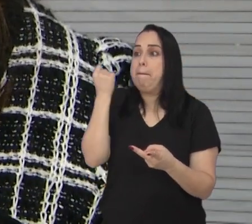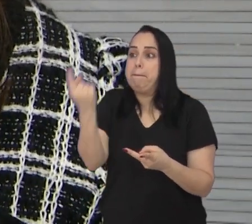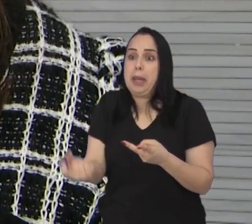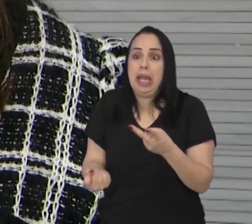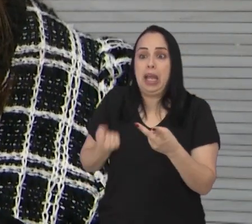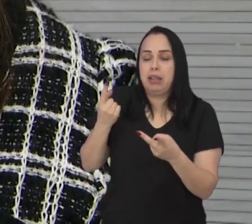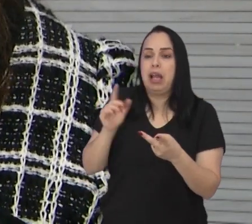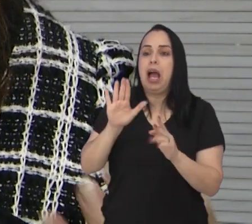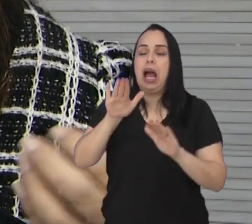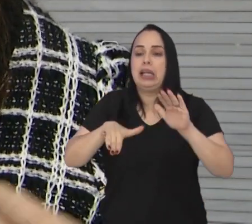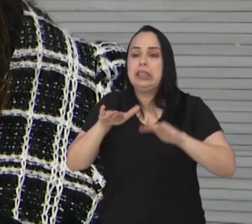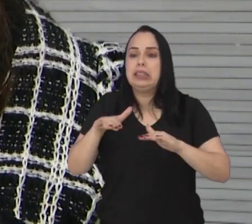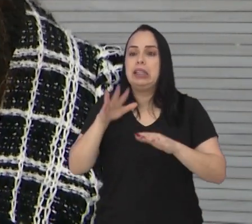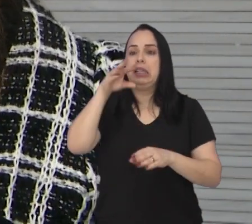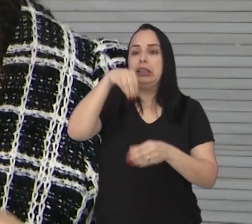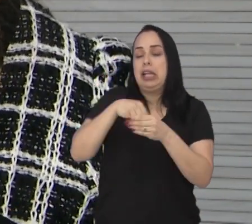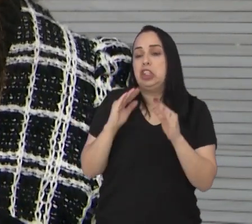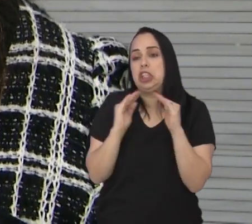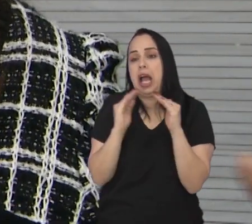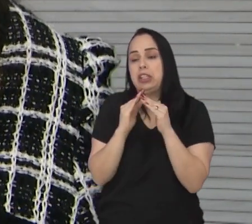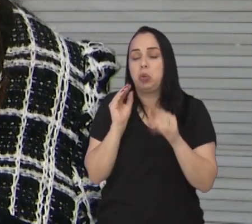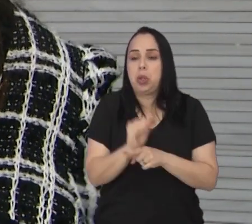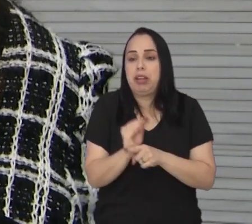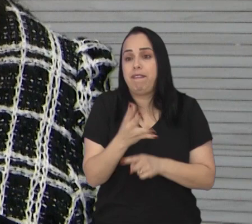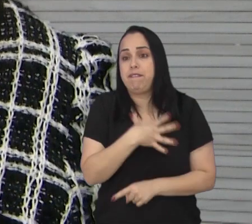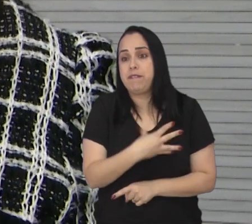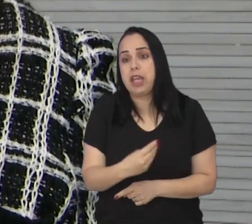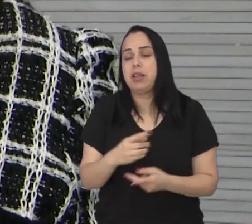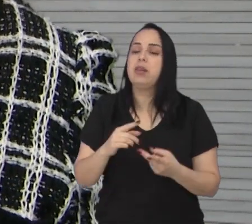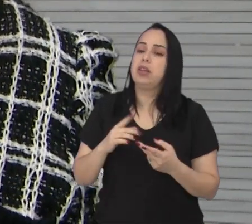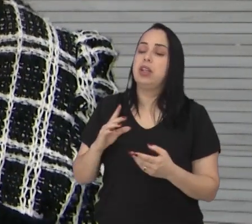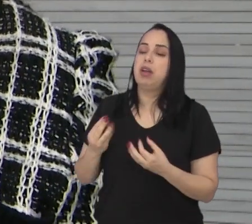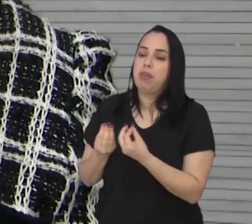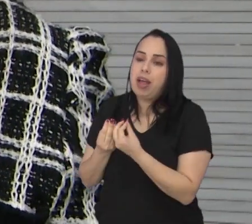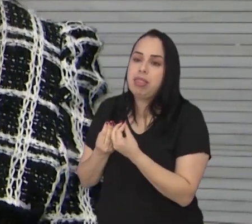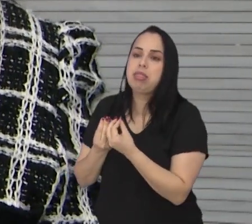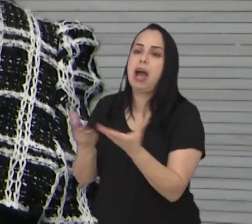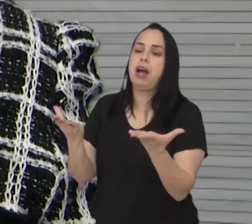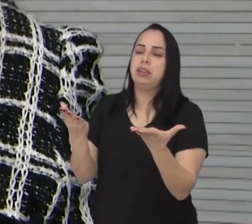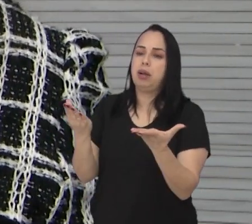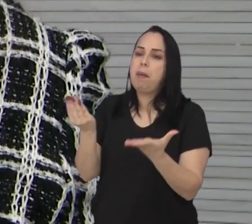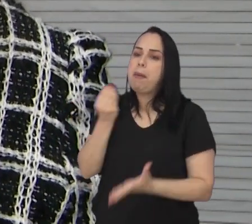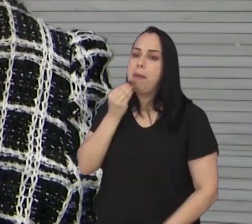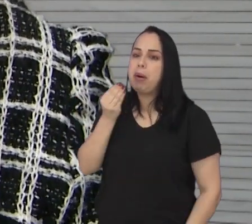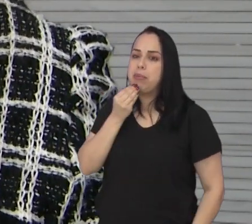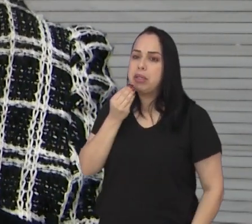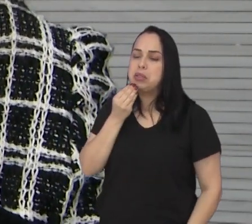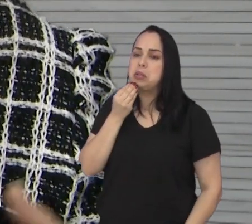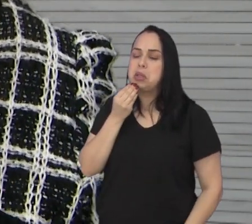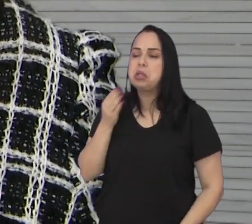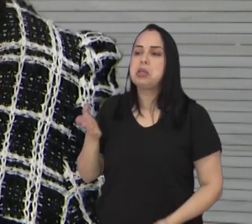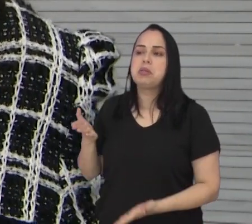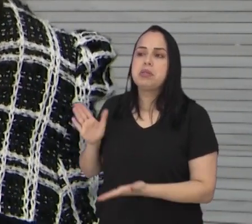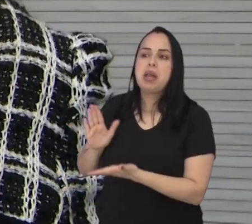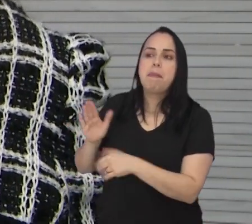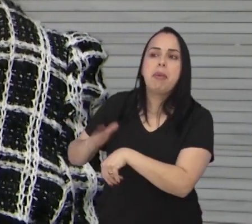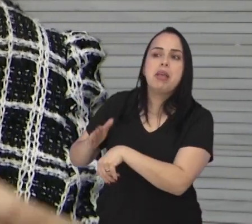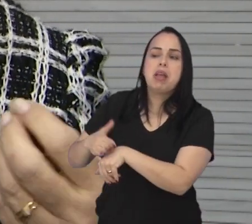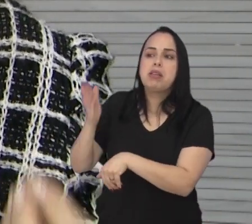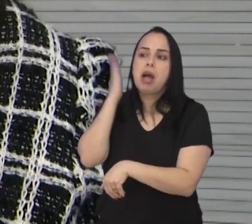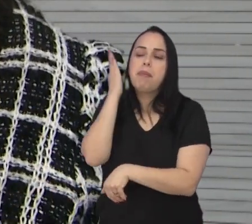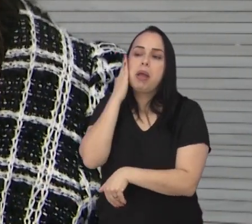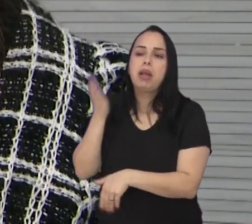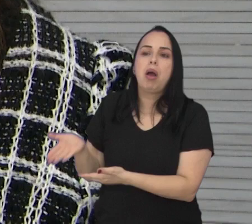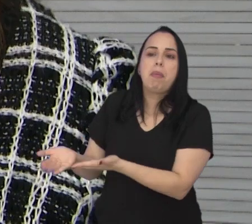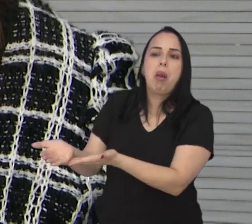empresa em algum lugar e ela precisa ficar em casa cuidar dos filhos cuidar da casa então a gente tá oferecendo a gente tá levantando essa demanda do que